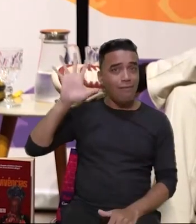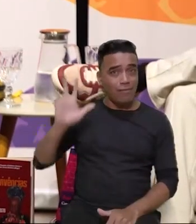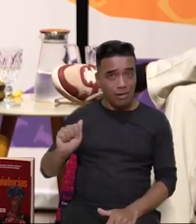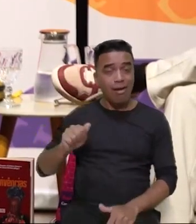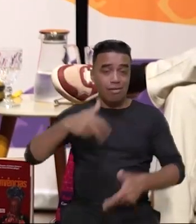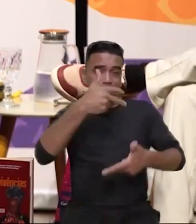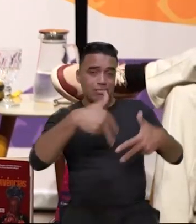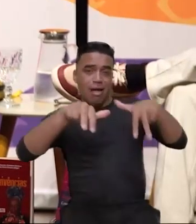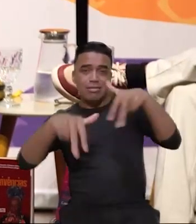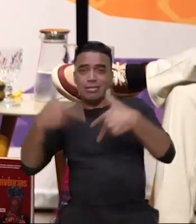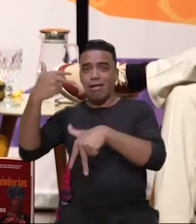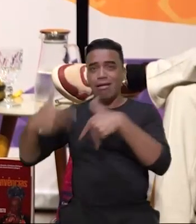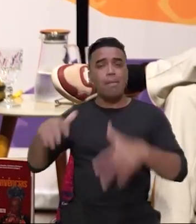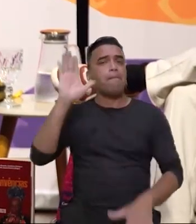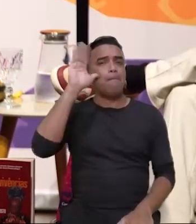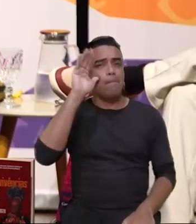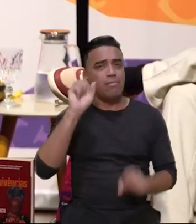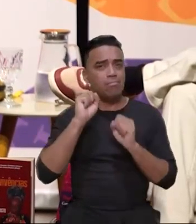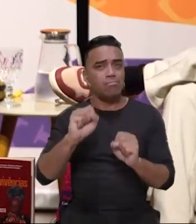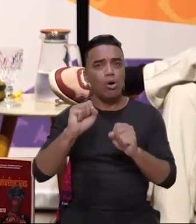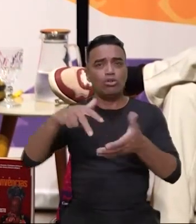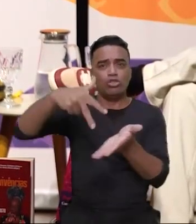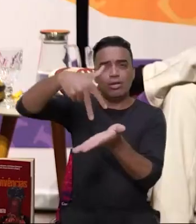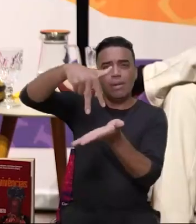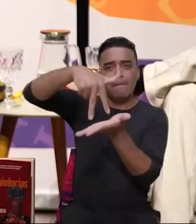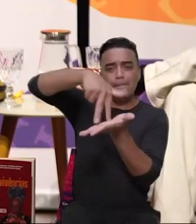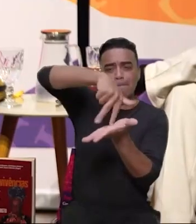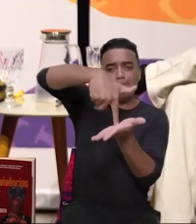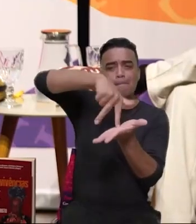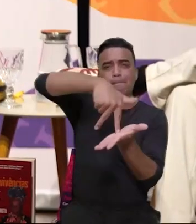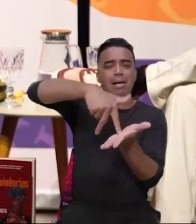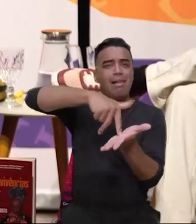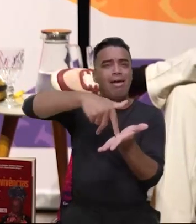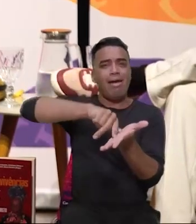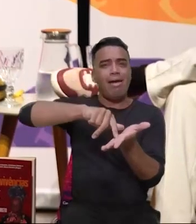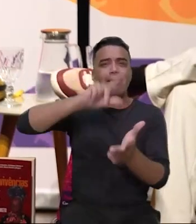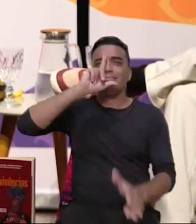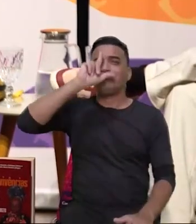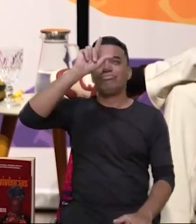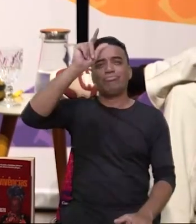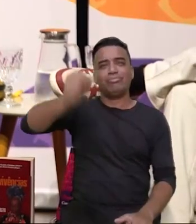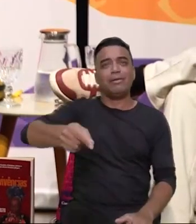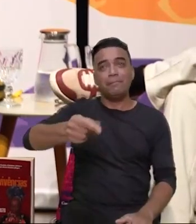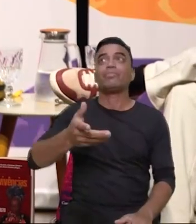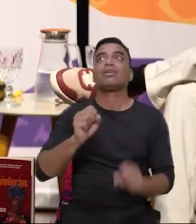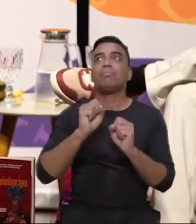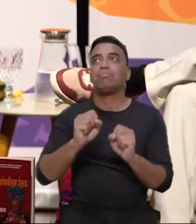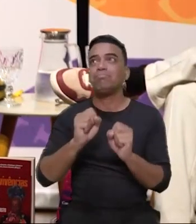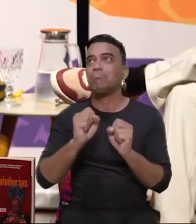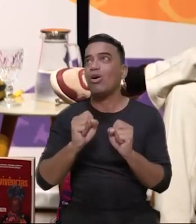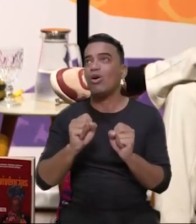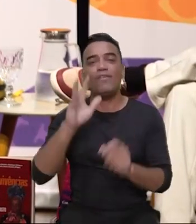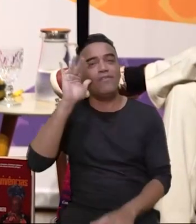dançando. Você pode assistir o balé Lago do Cisne, você pode ver um